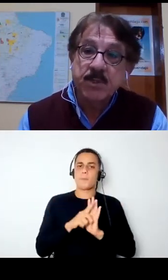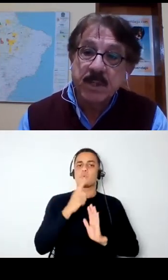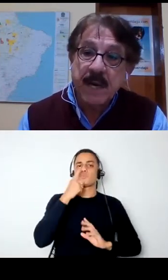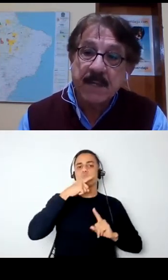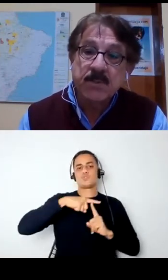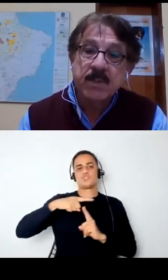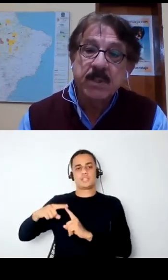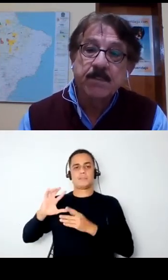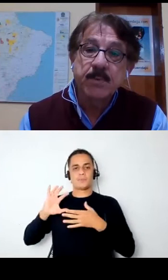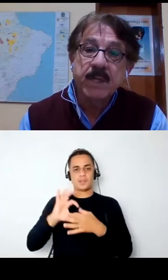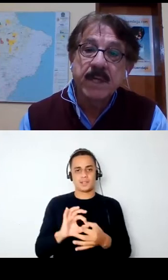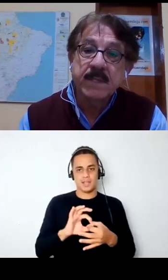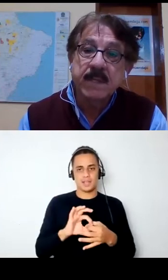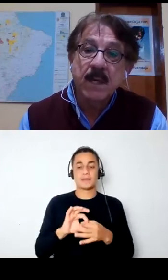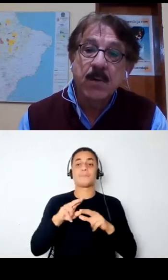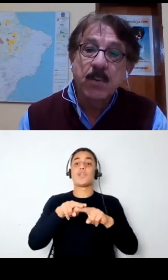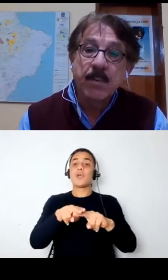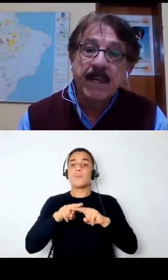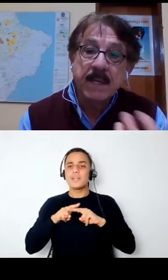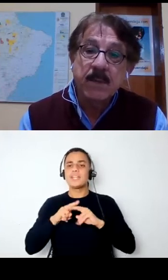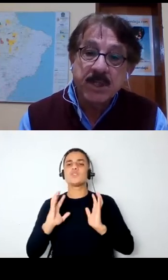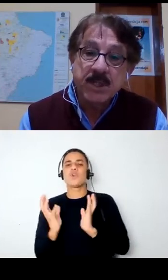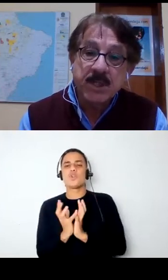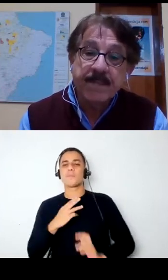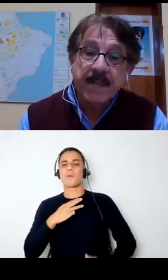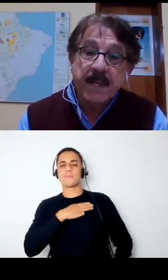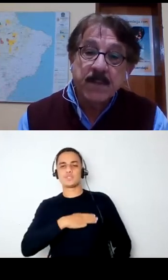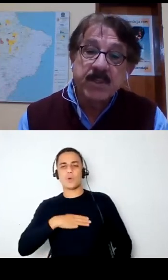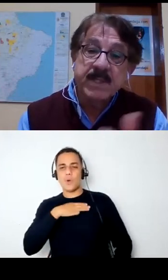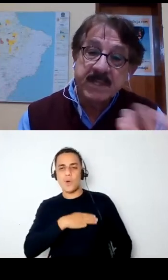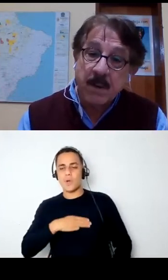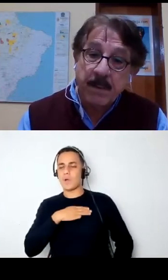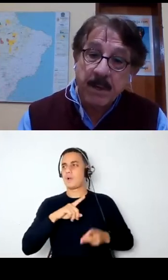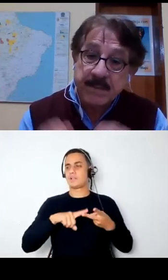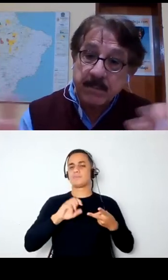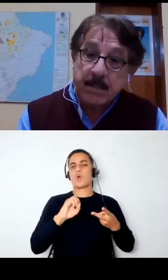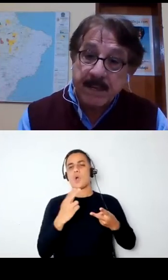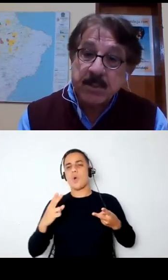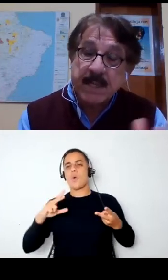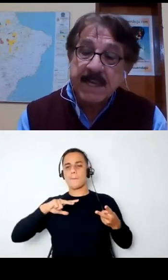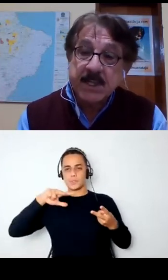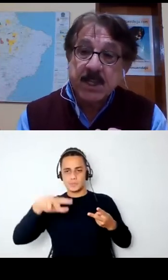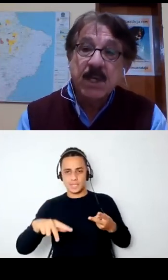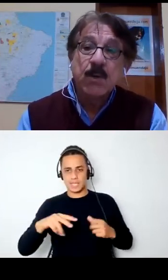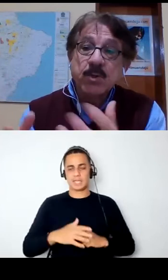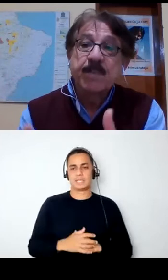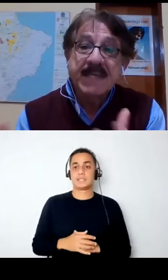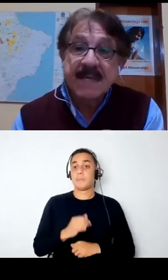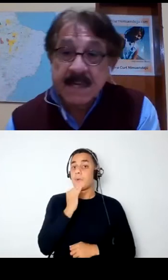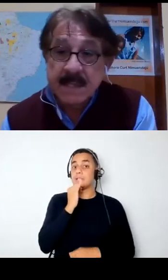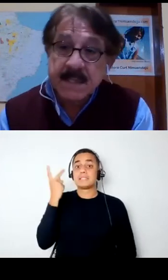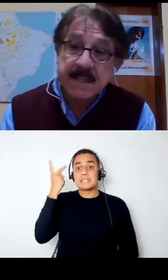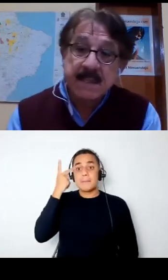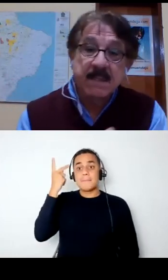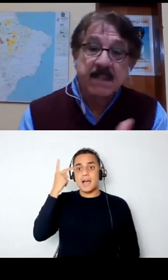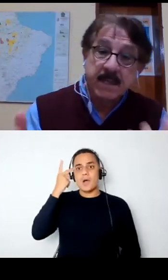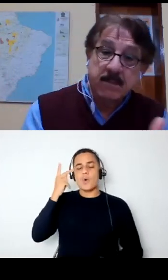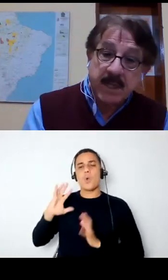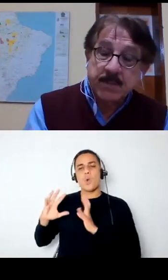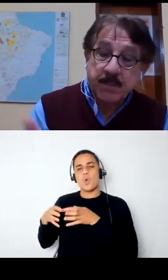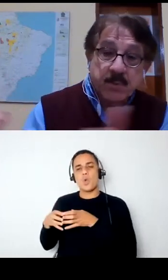próprios missionários e portugueses como uma língua geral. Em São Paulo tivemos uma particularidade que os